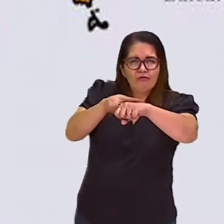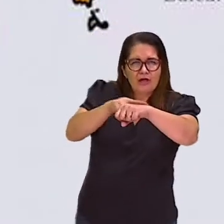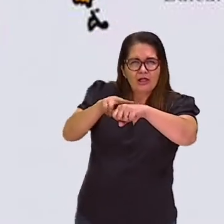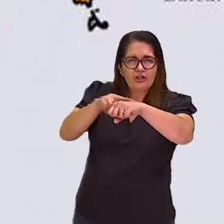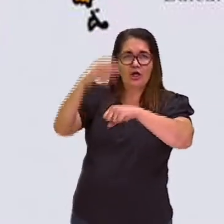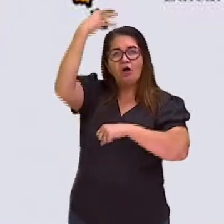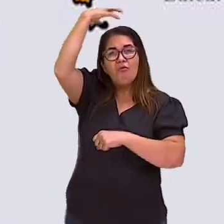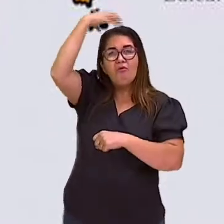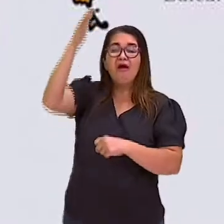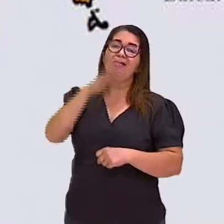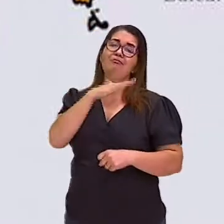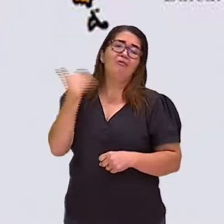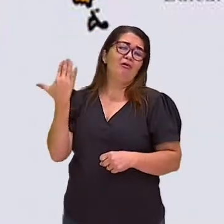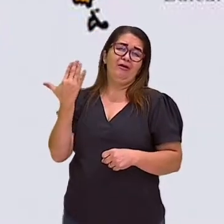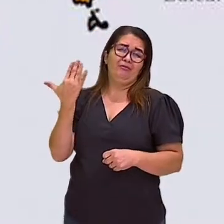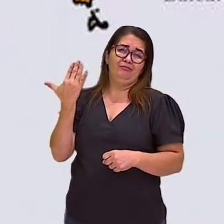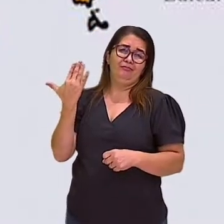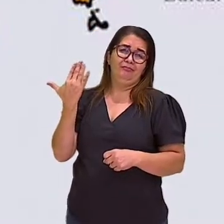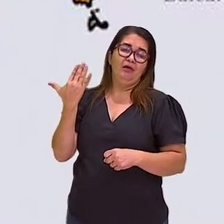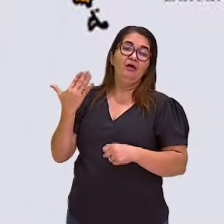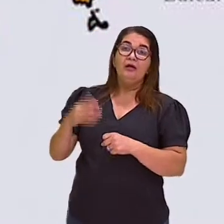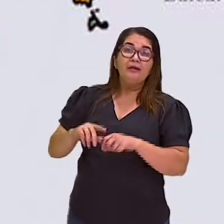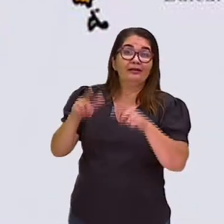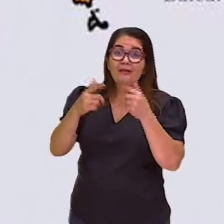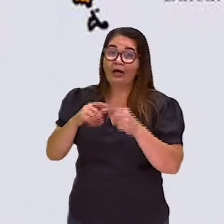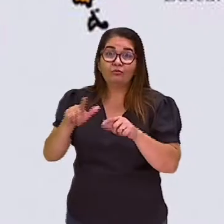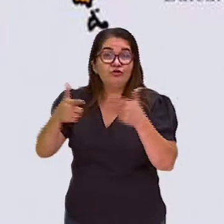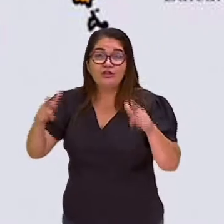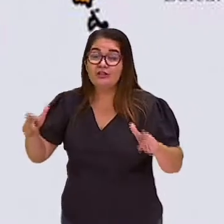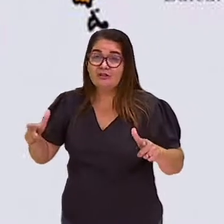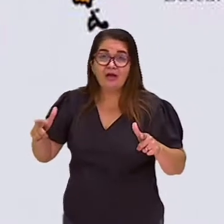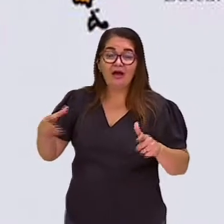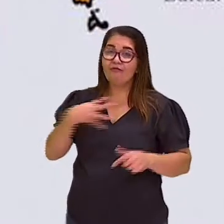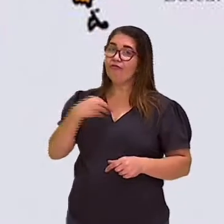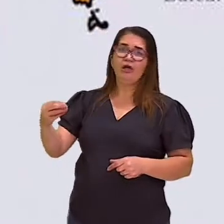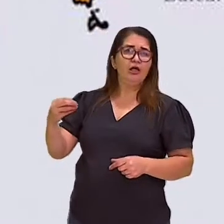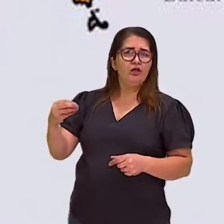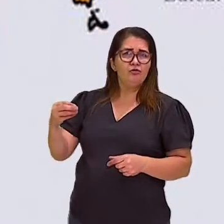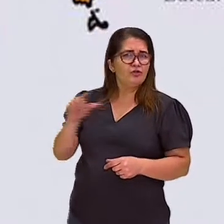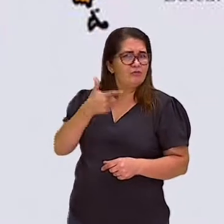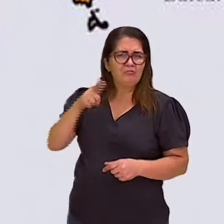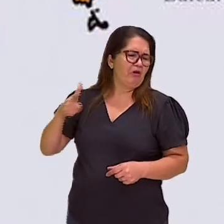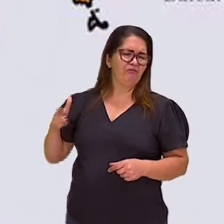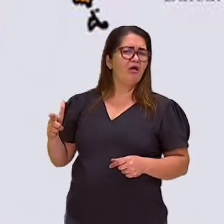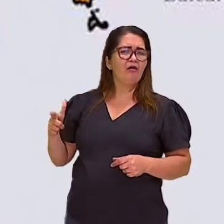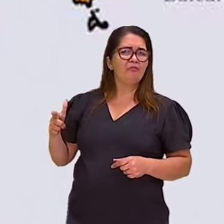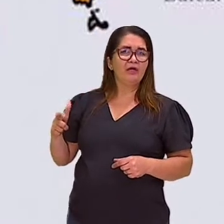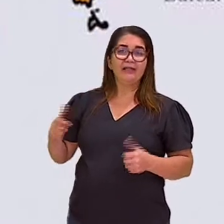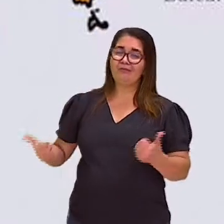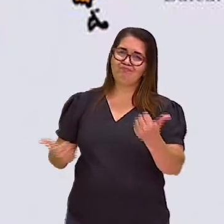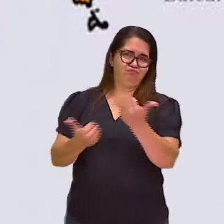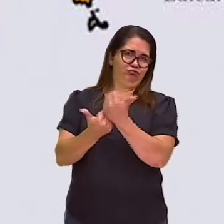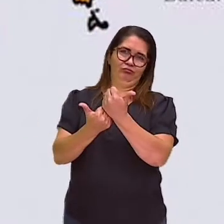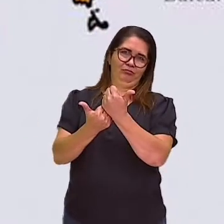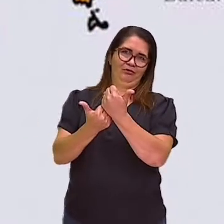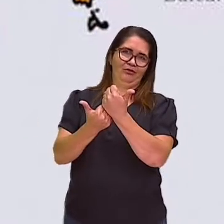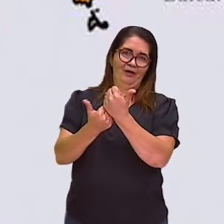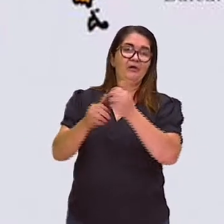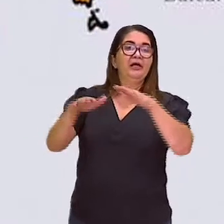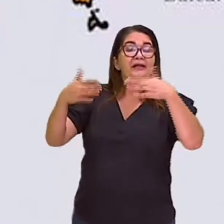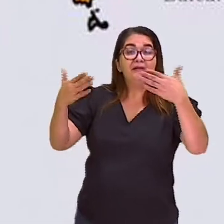e não deixou herdeiros diretos. Assim, uma disputa aconteceu e resultou na